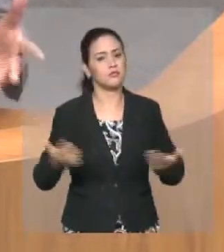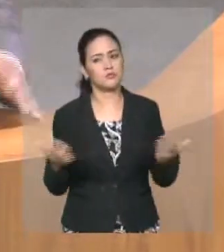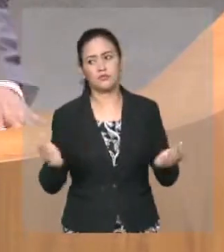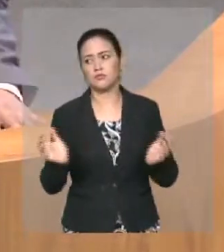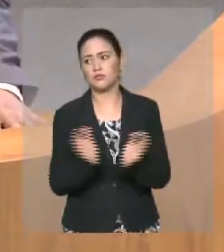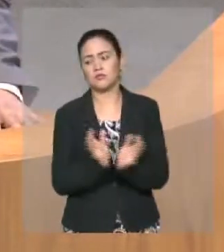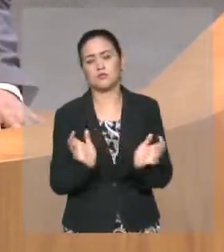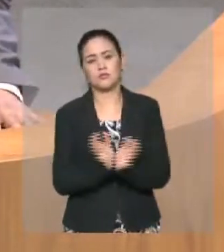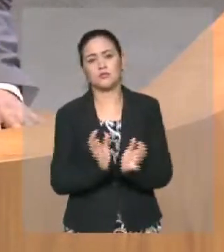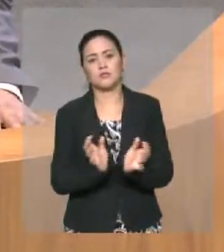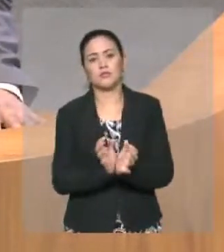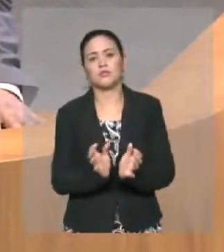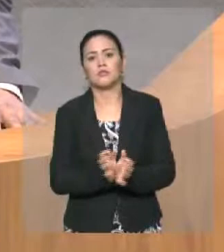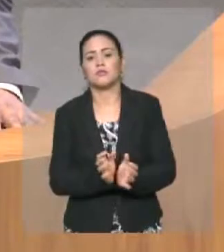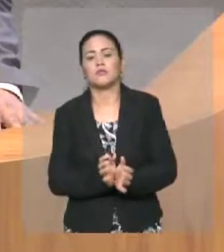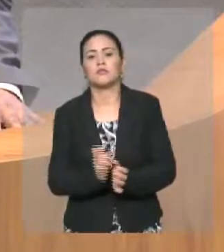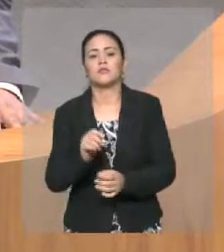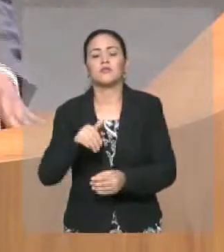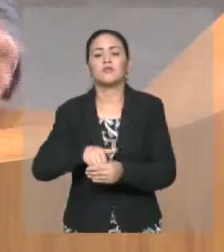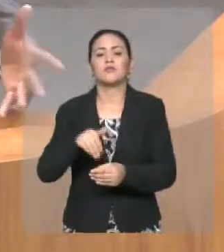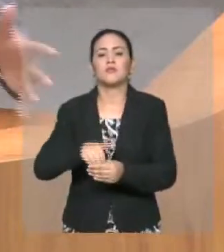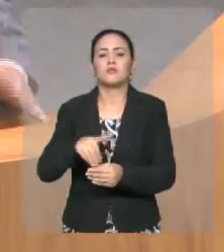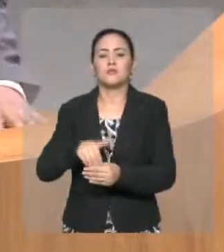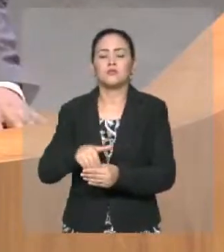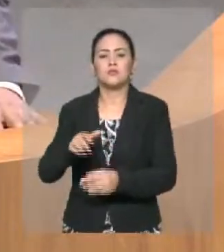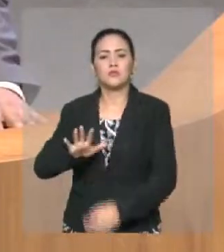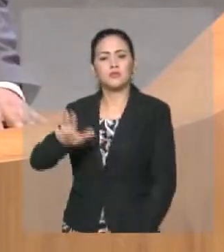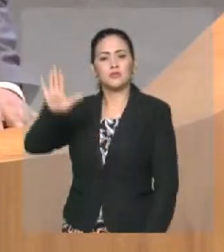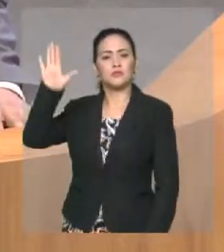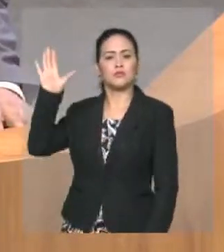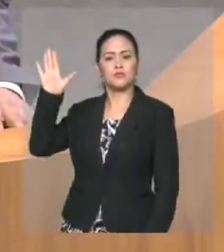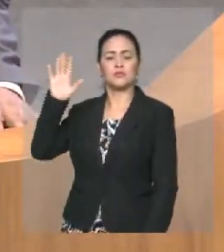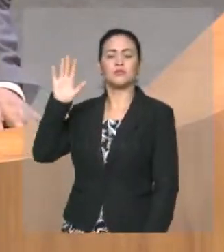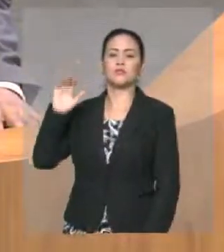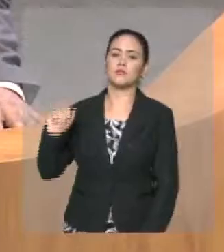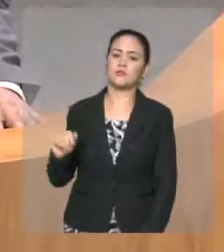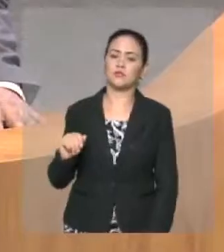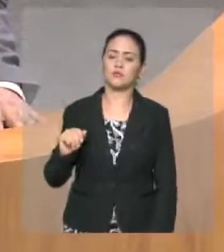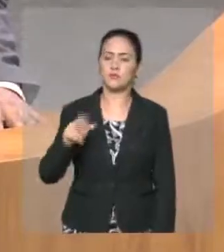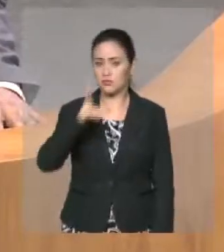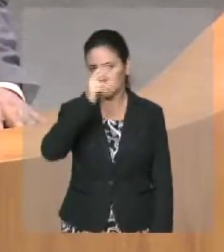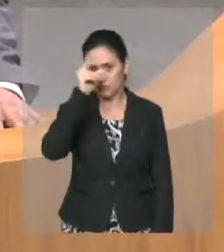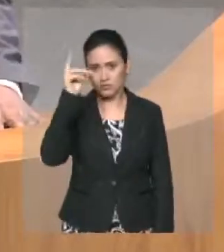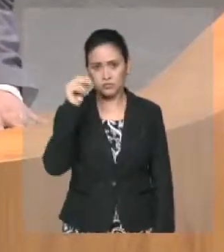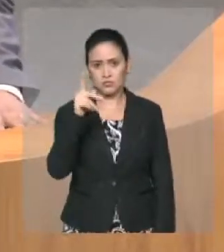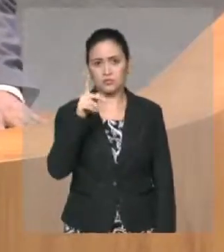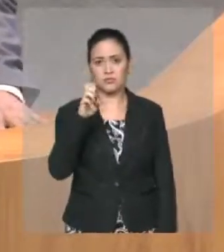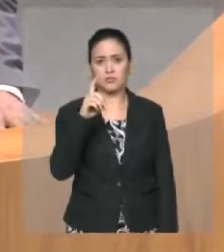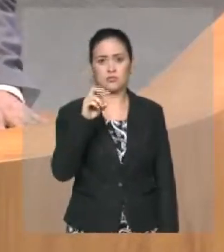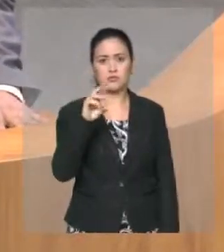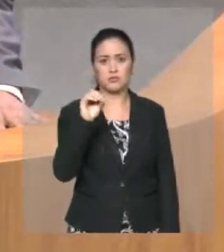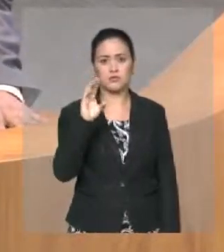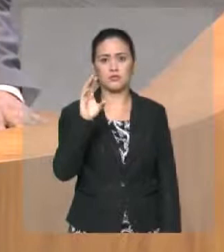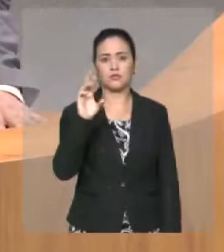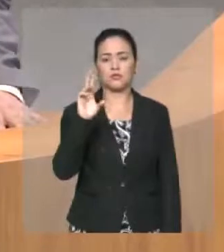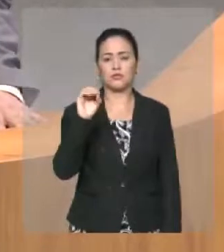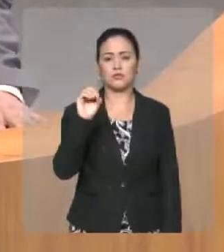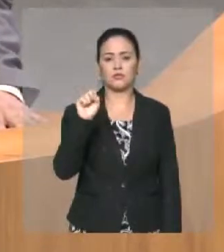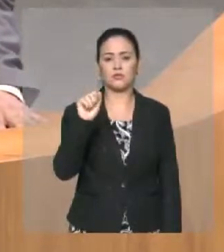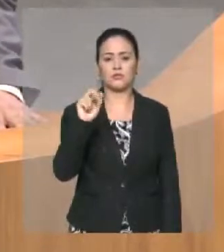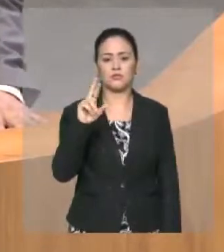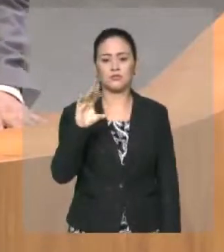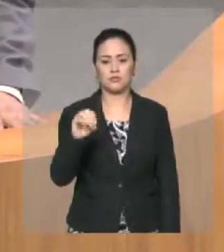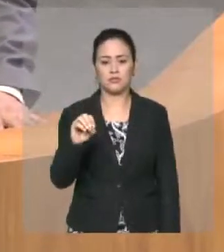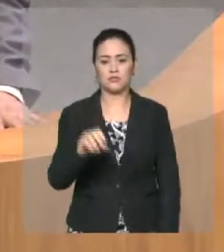vai concorrer às eleições de 2016, a pré-candidata do prefeito lá de Pedro do Rosário. Deputado Toca Serra, depois Vossa Excelência me permite